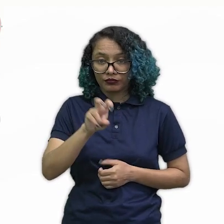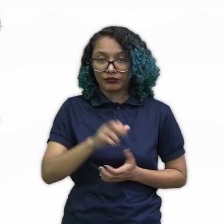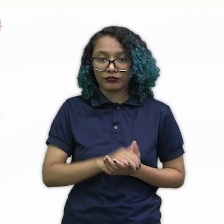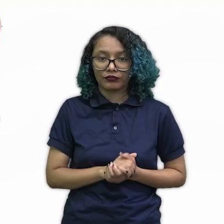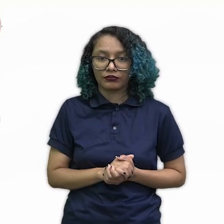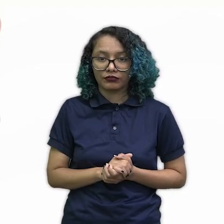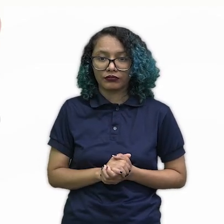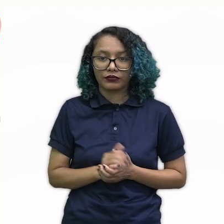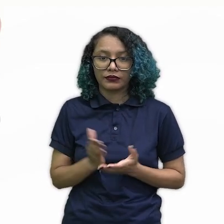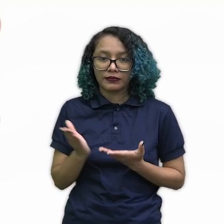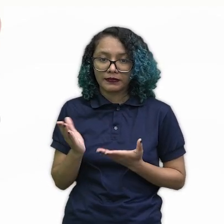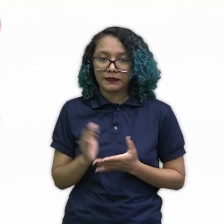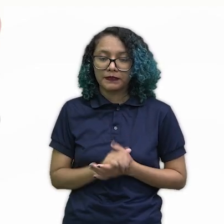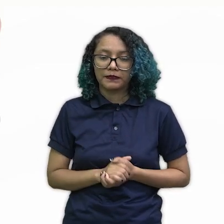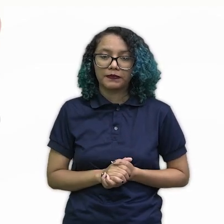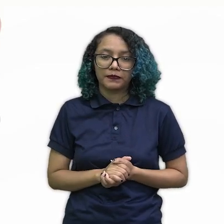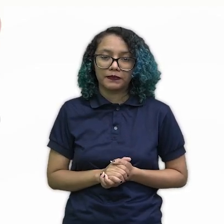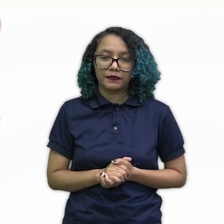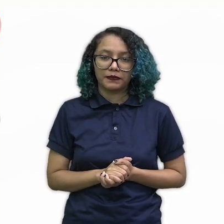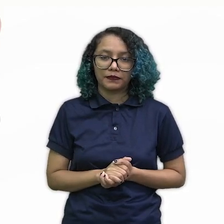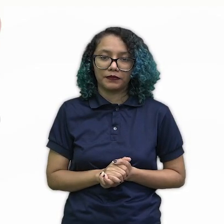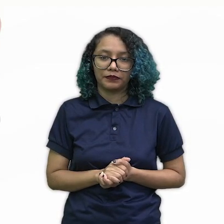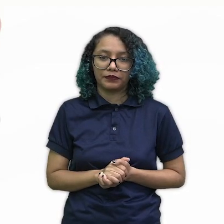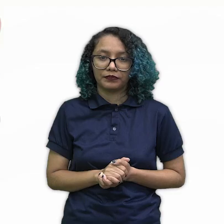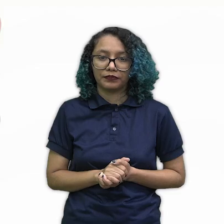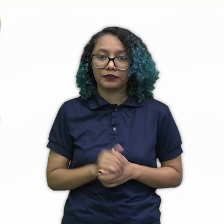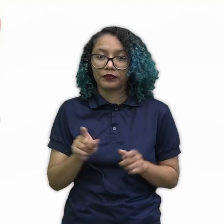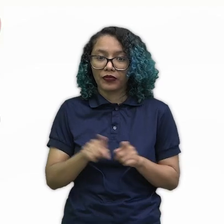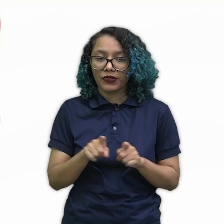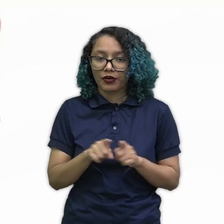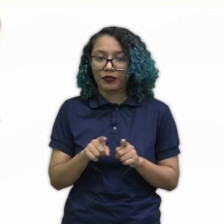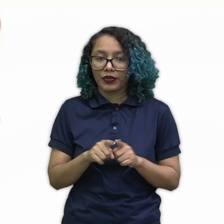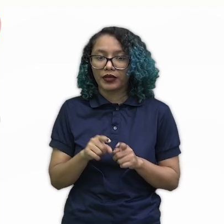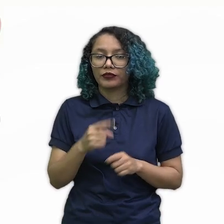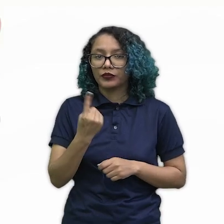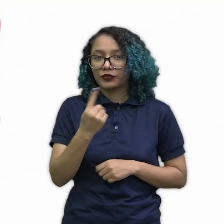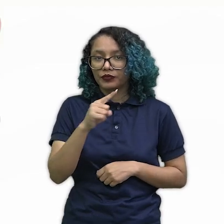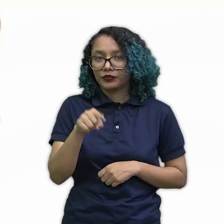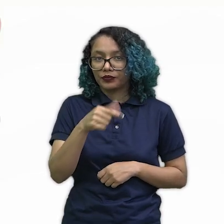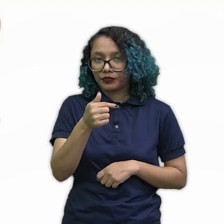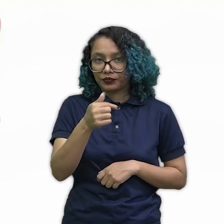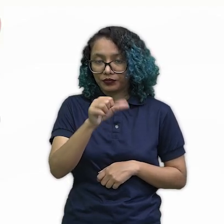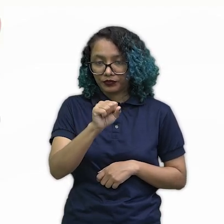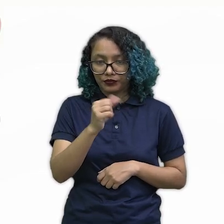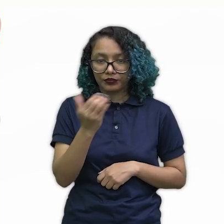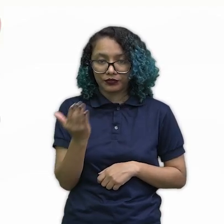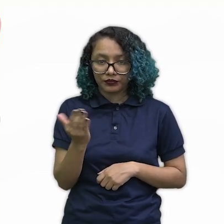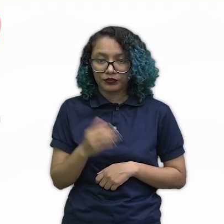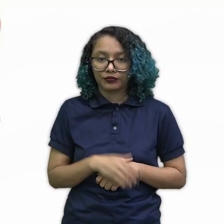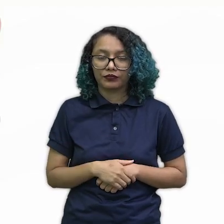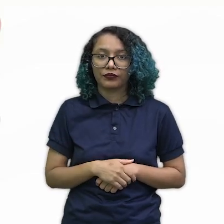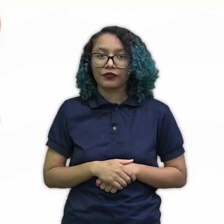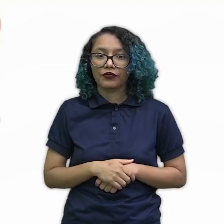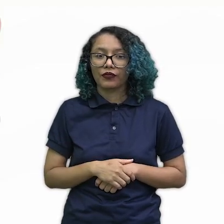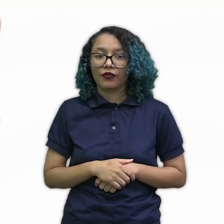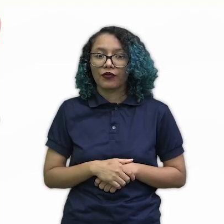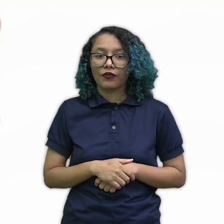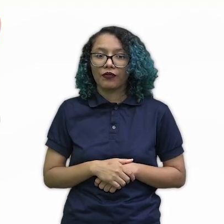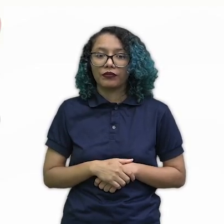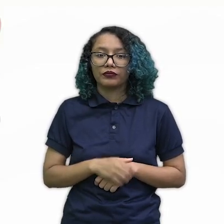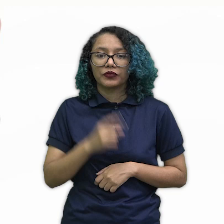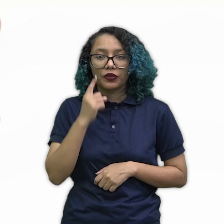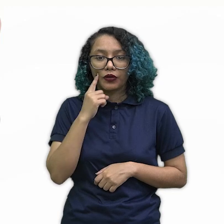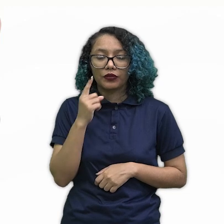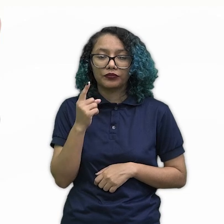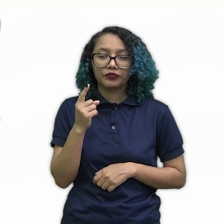1,75. Vou colocar aqui embaixo, tá? E finalmente 1,78. Vamos lá. Nós temos aqui então